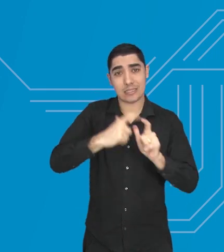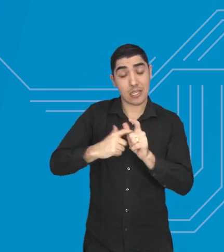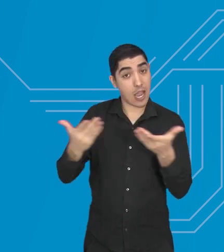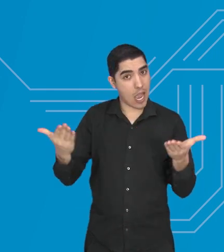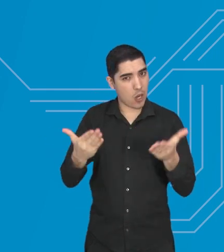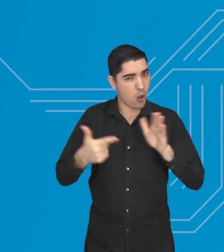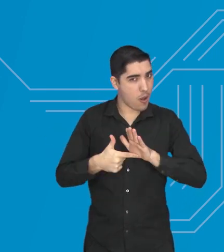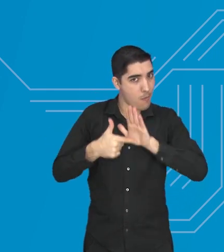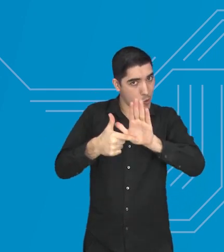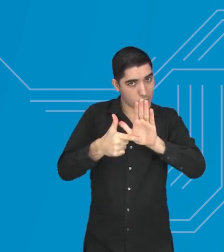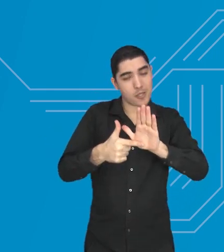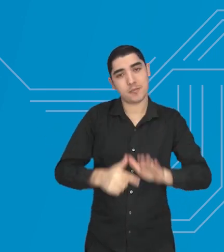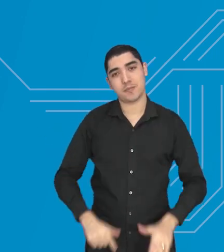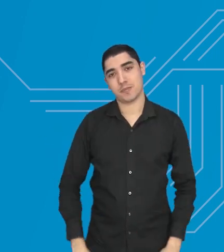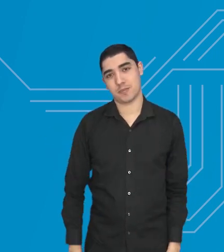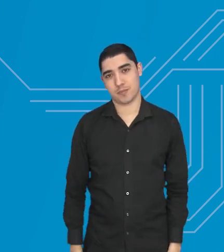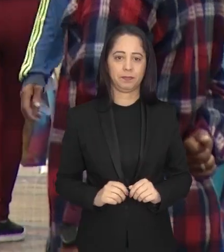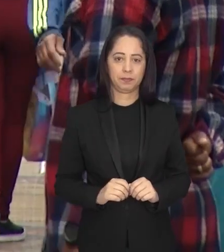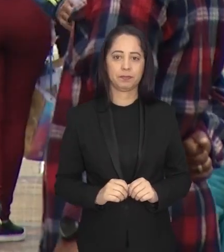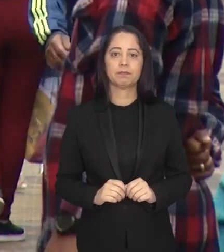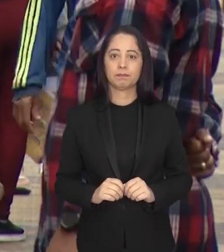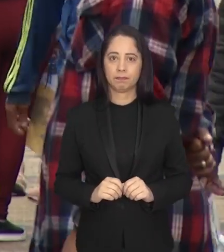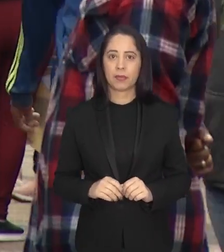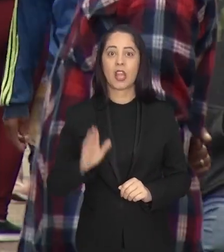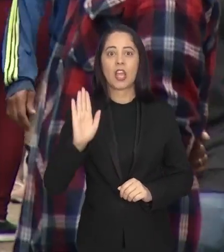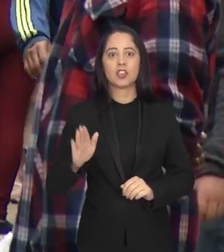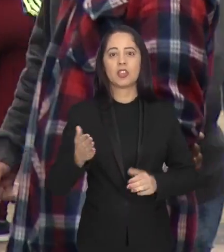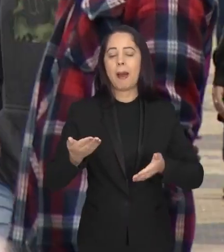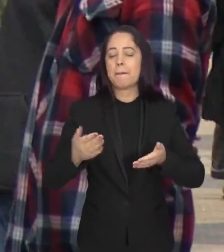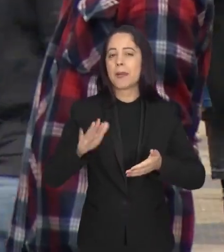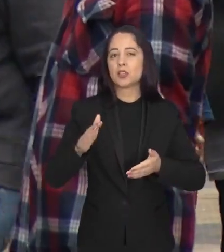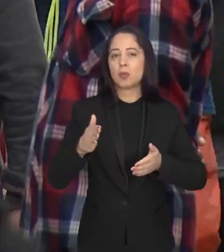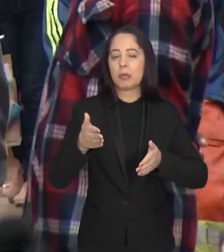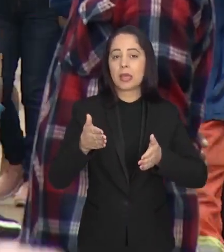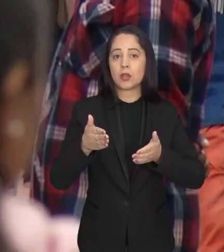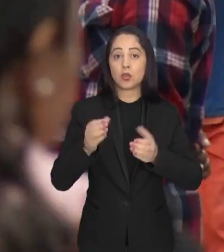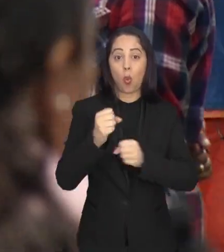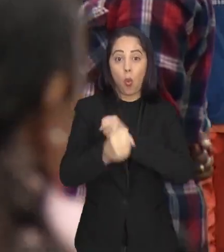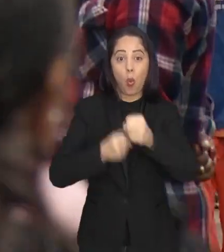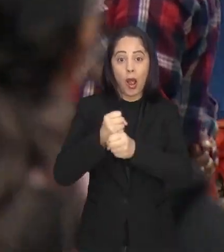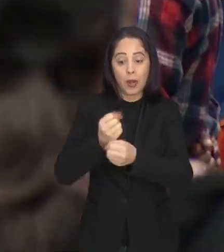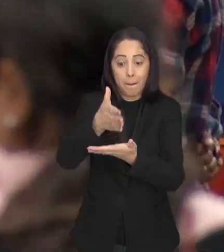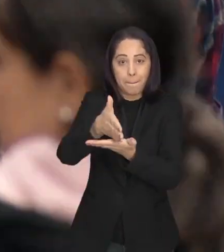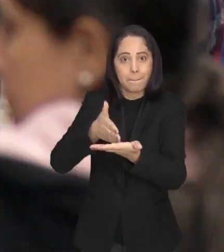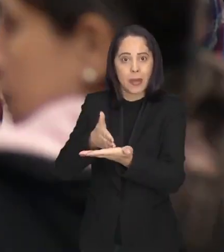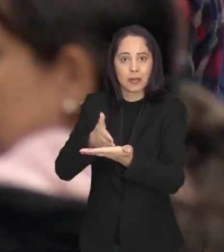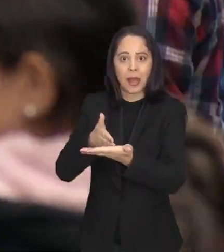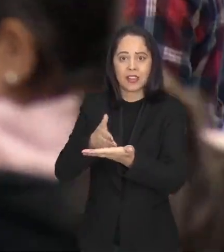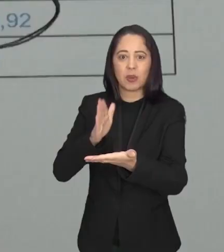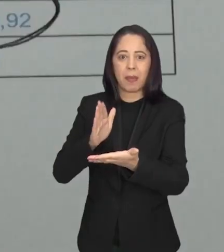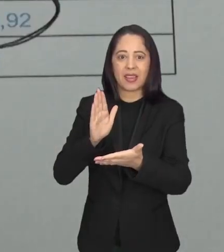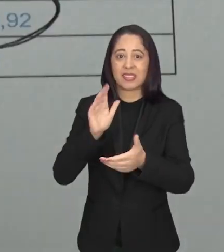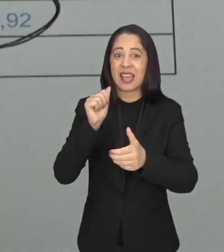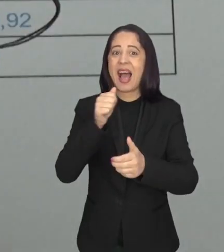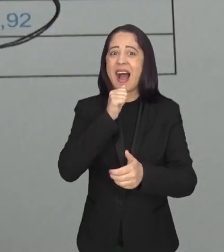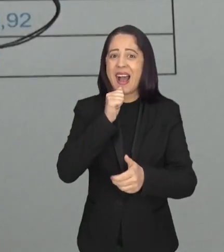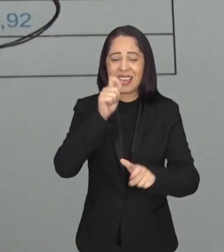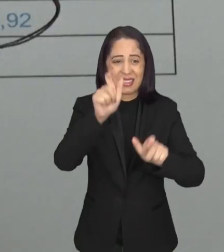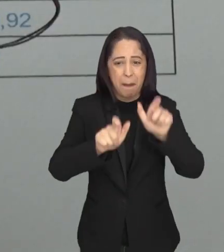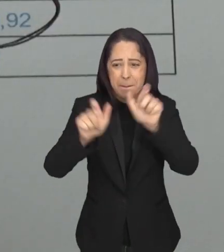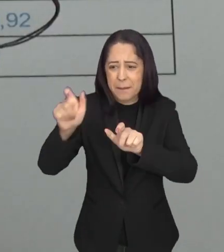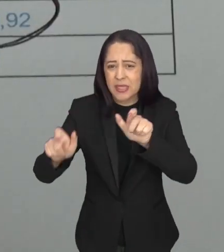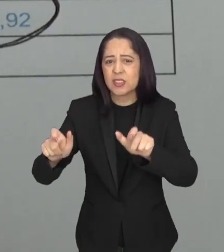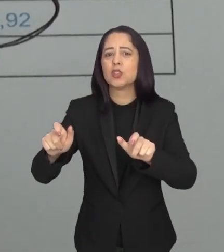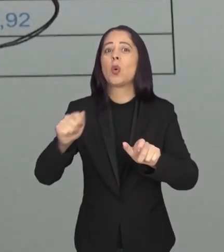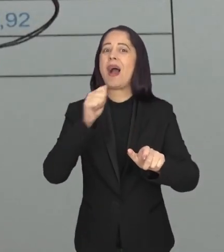é o que a gente te mostra agora na reportagem. Estamos praticamente no meio do ano e uma coisa não muda. Ainda tem